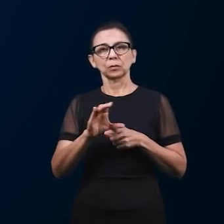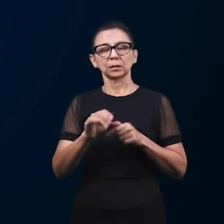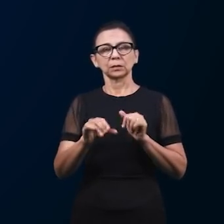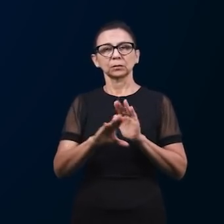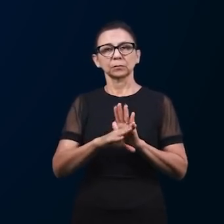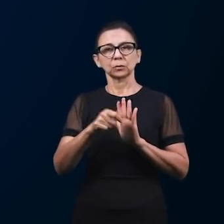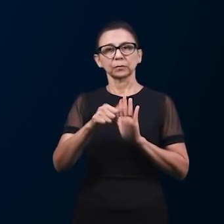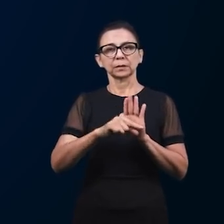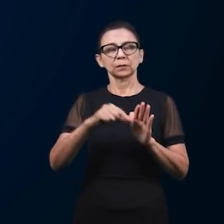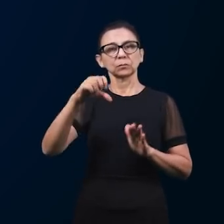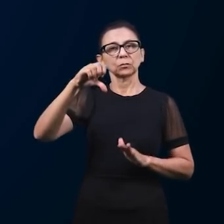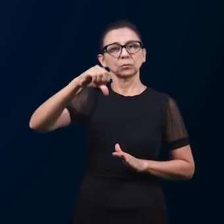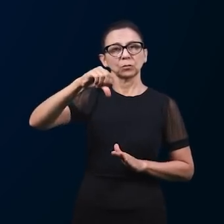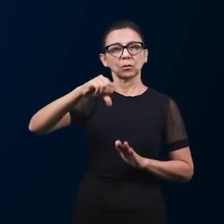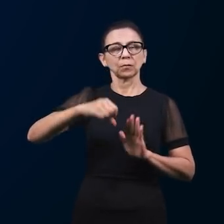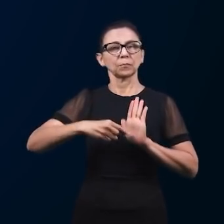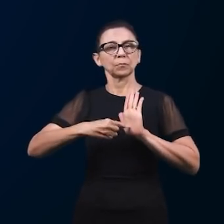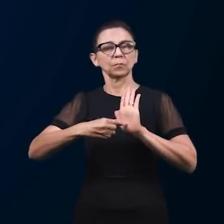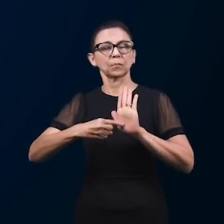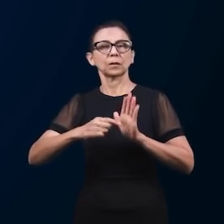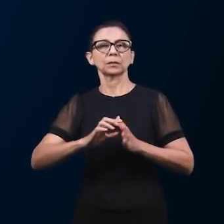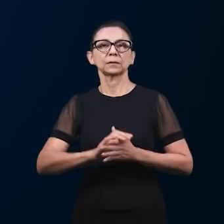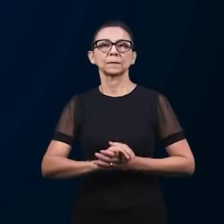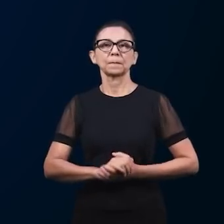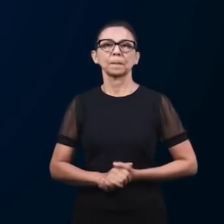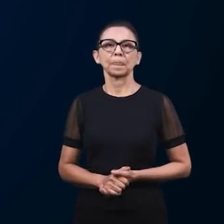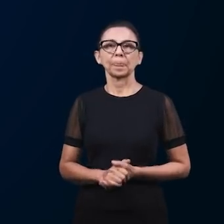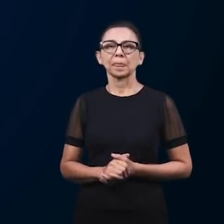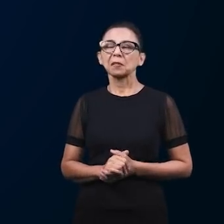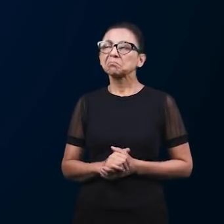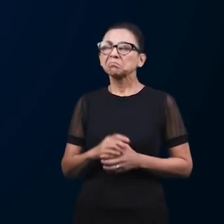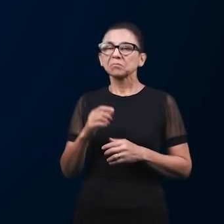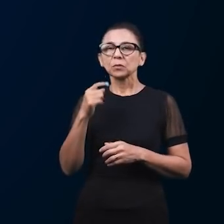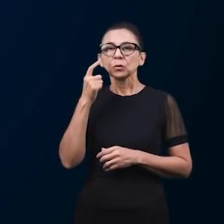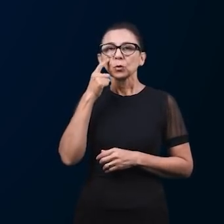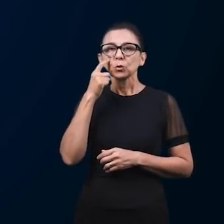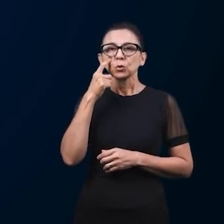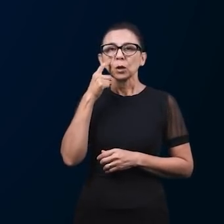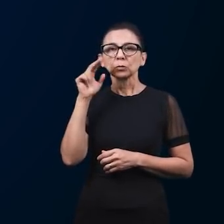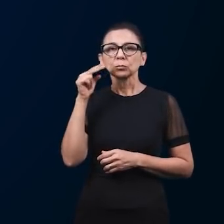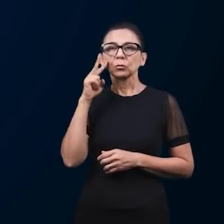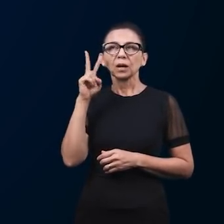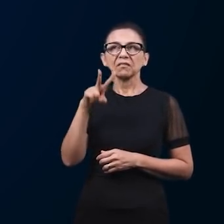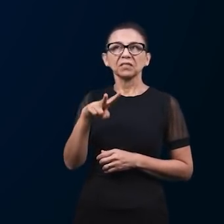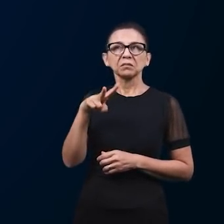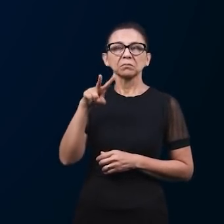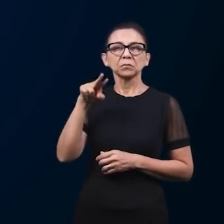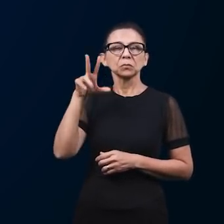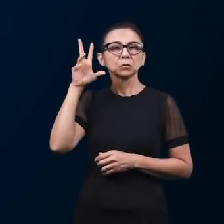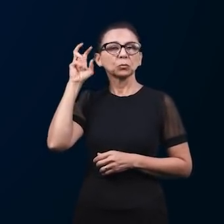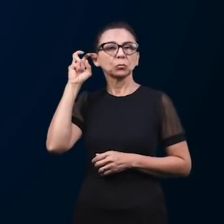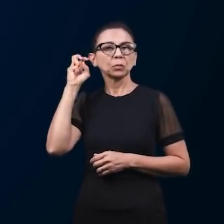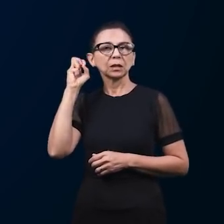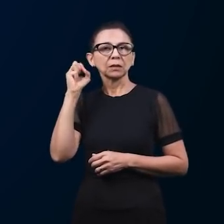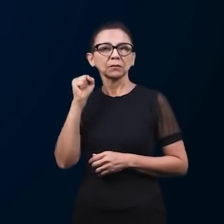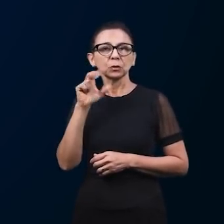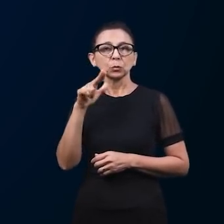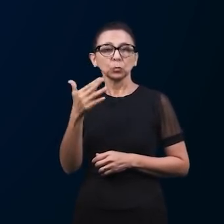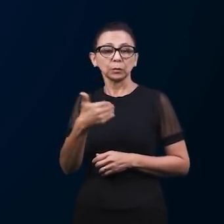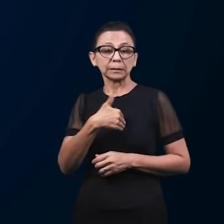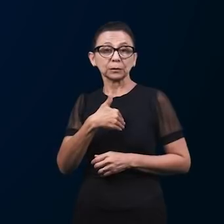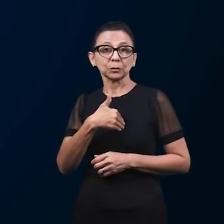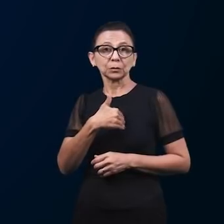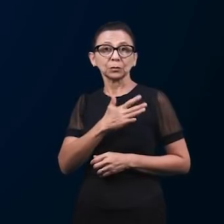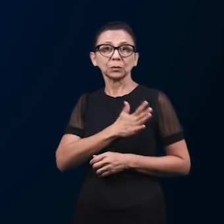Coríntios 2:9, que é como está escrito: nem olhos viram, nem ouvidos ouviram, nem jamais penetrou